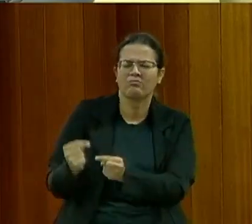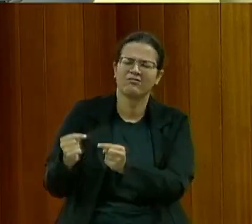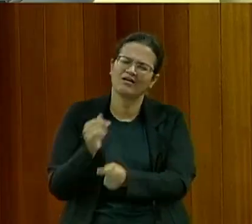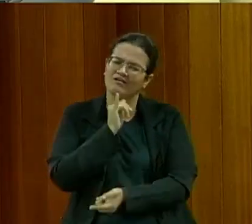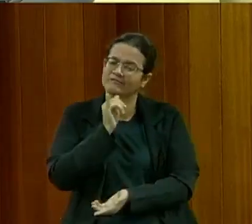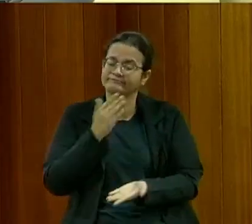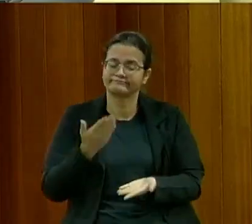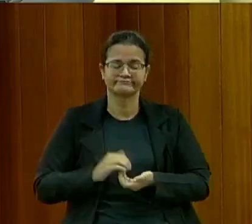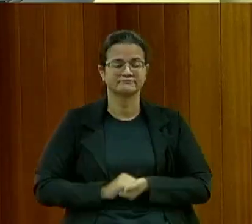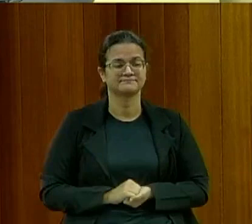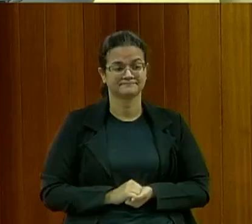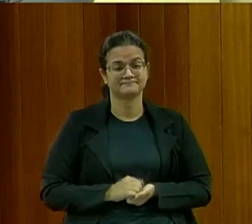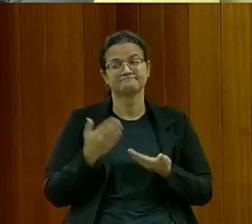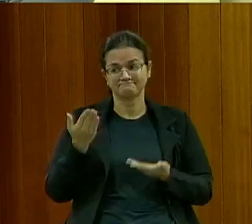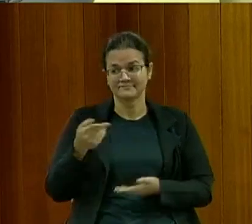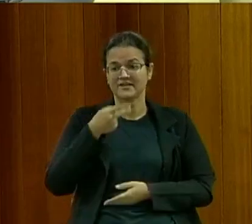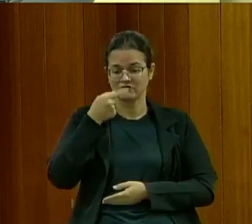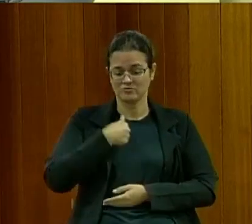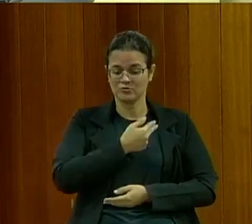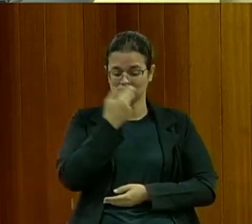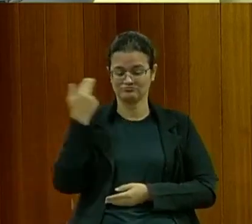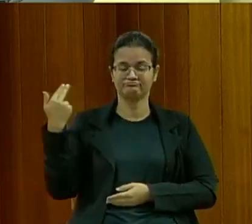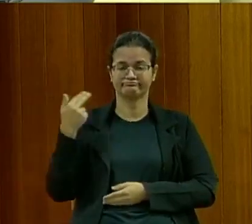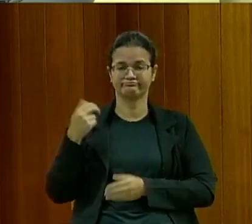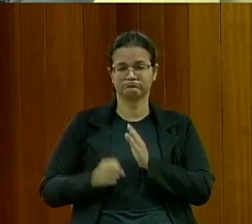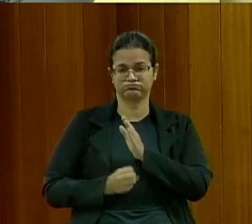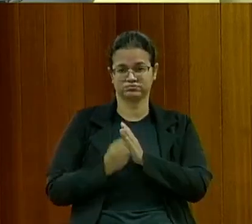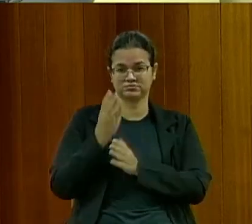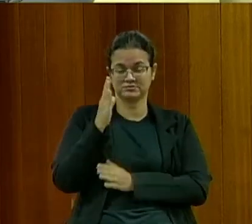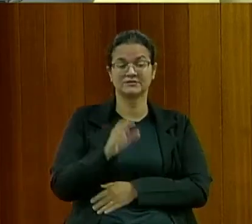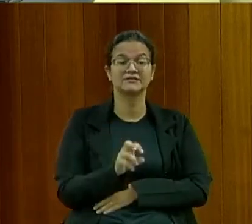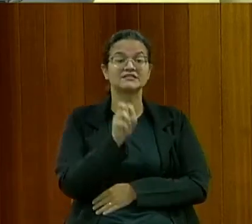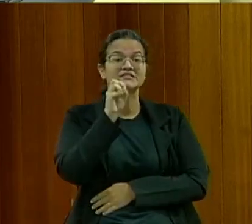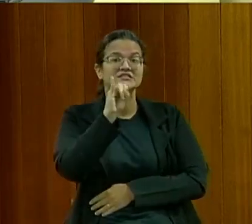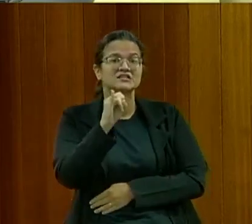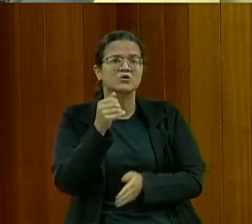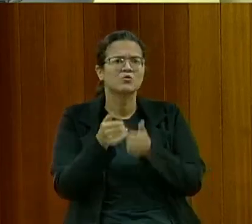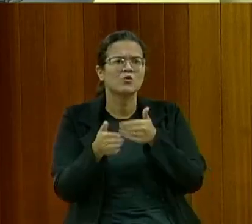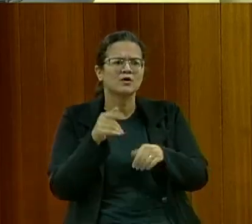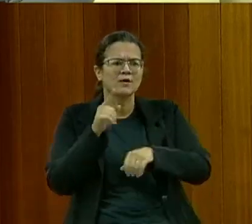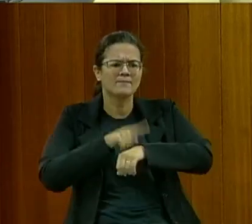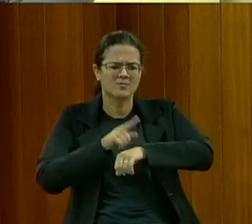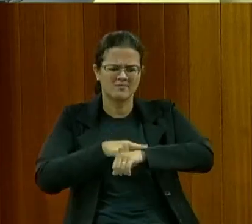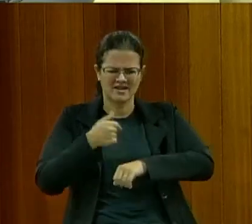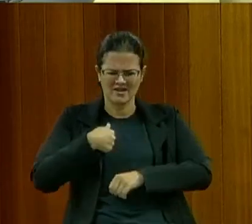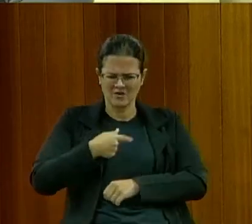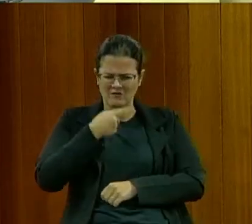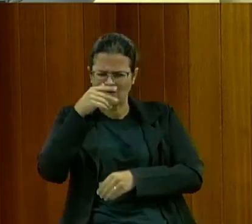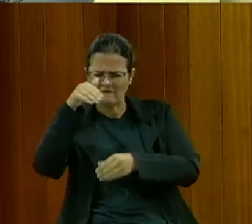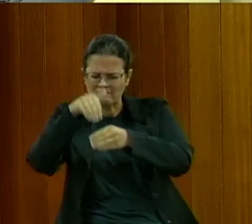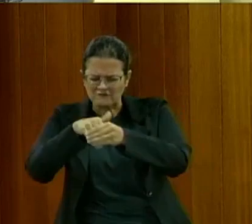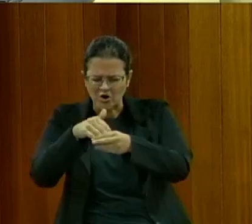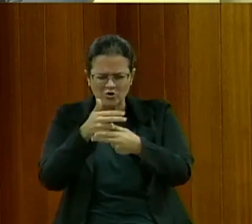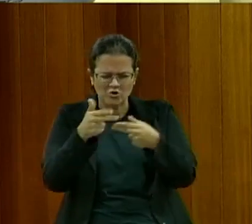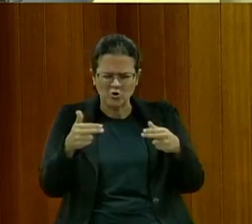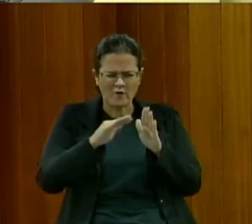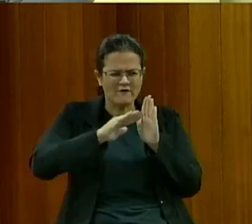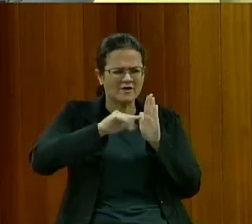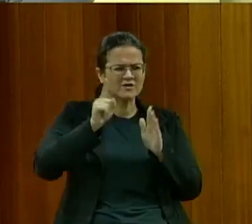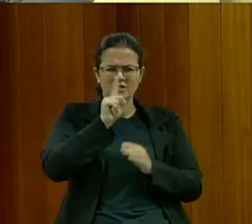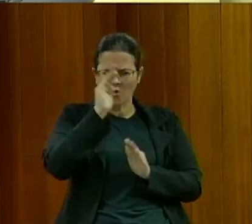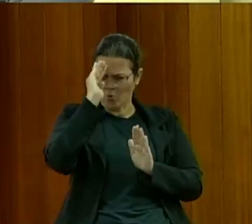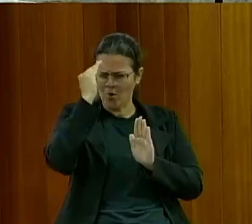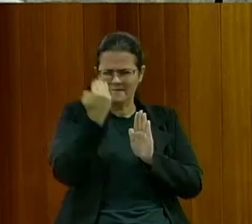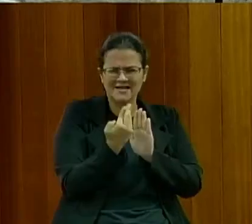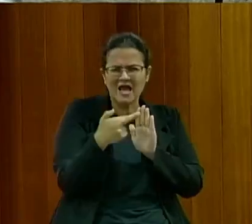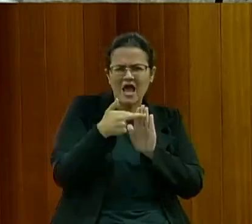vezes. Primeiro, se alguma hora que eu estiver presidindo a sessão, votar alguma coisa fora do regimento, Vossa Excelência me corrija na hora e bota a boa, senão